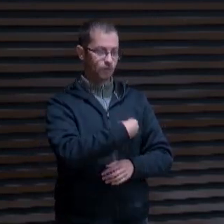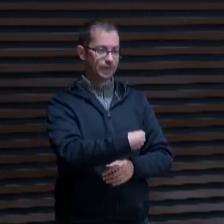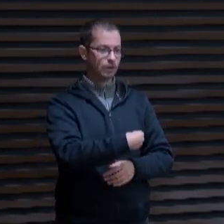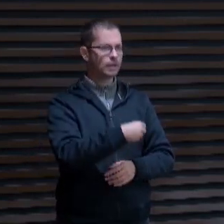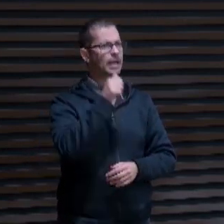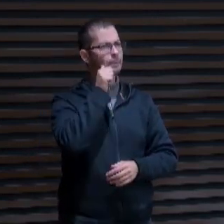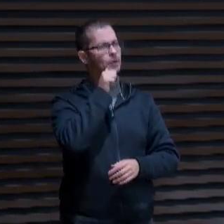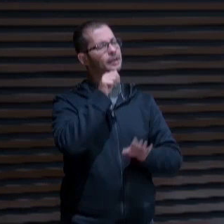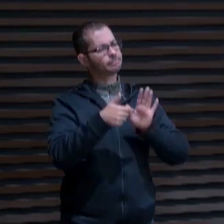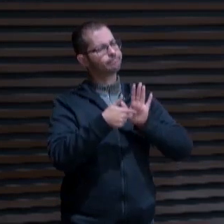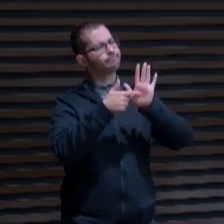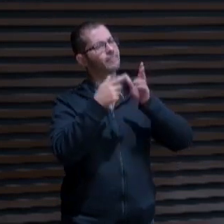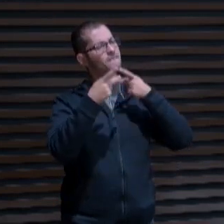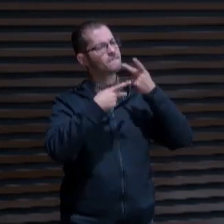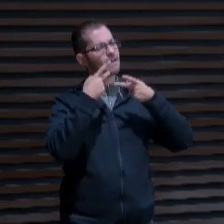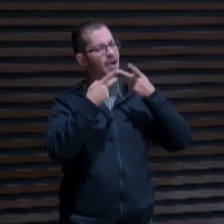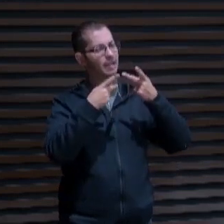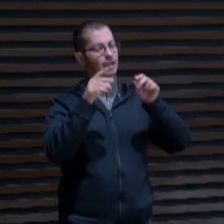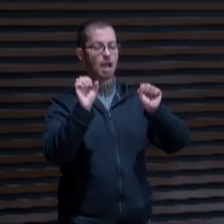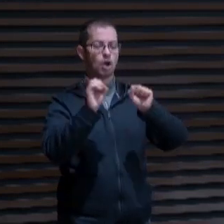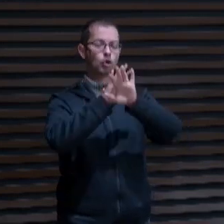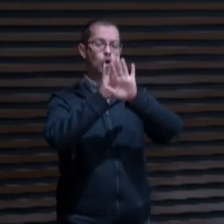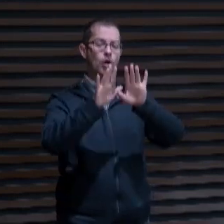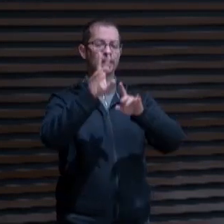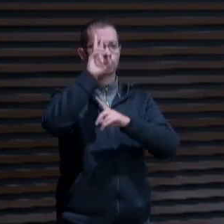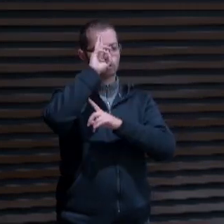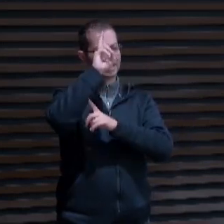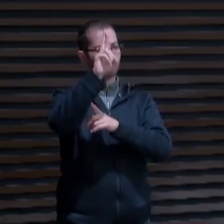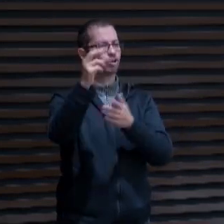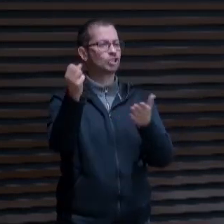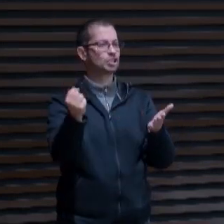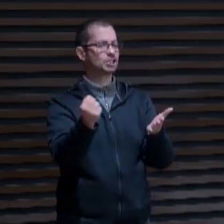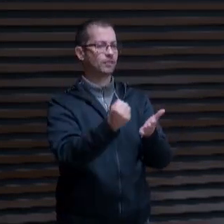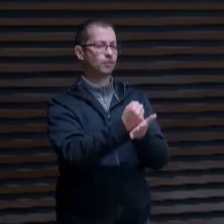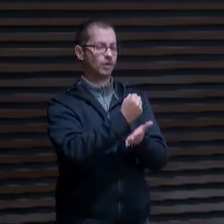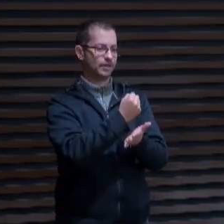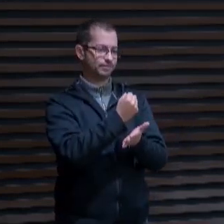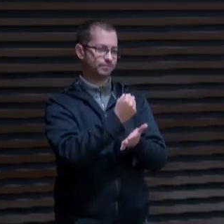uma expressão que significa: a glória do Senhor se foi. Ela diz: Icabod.